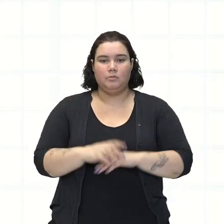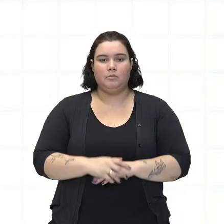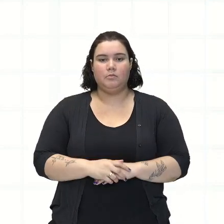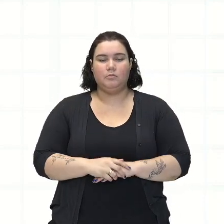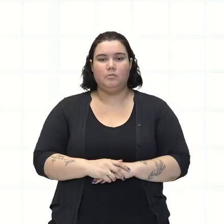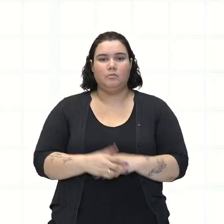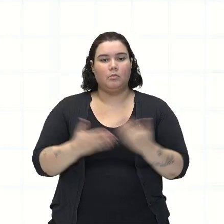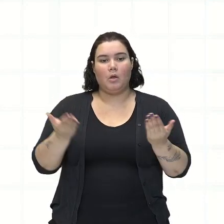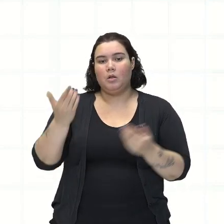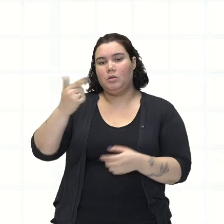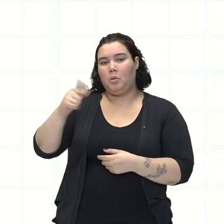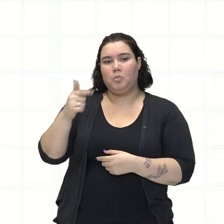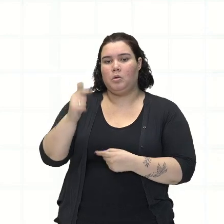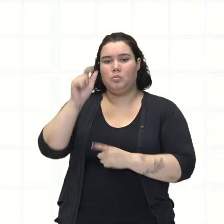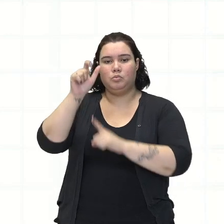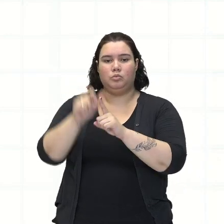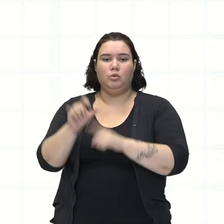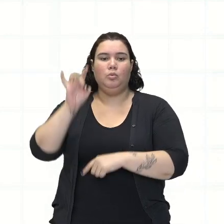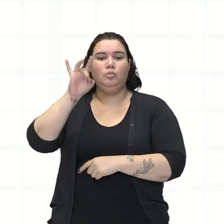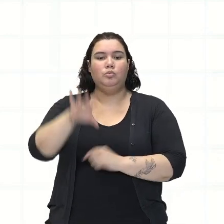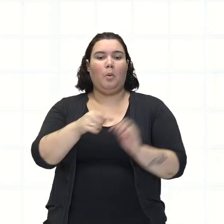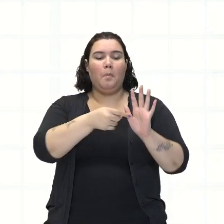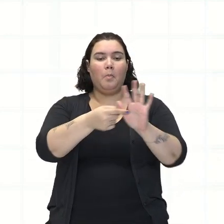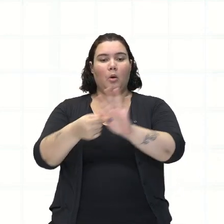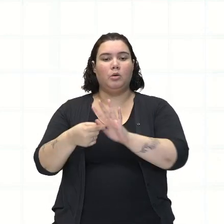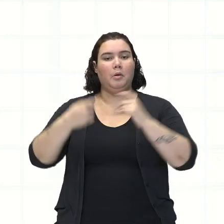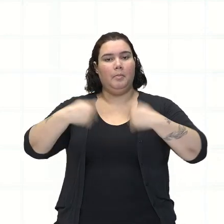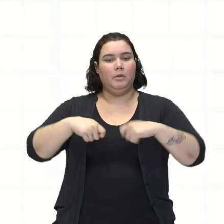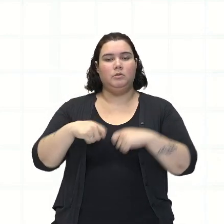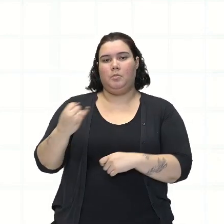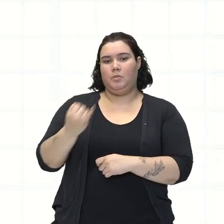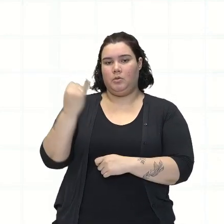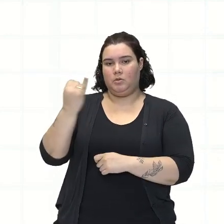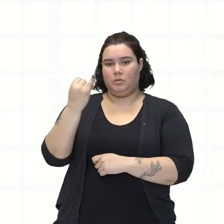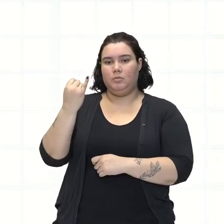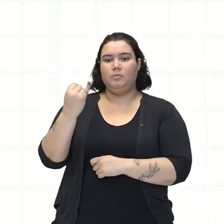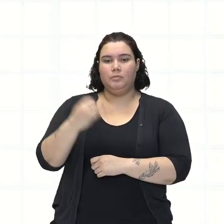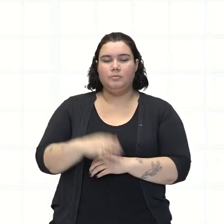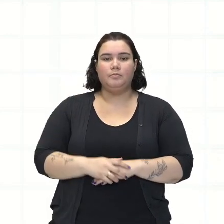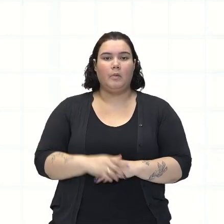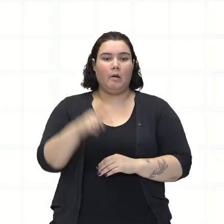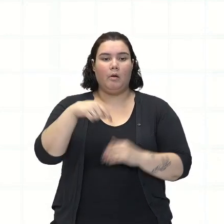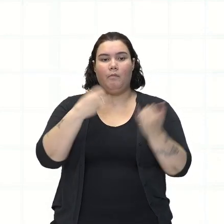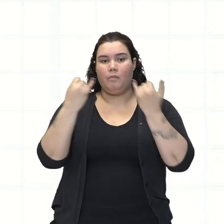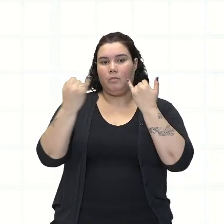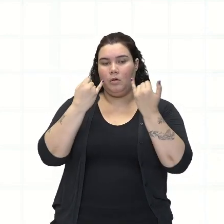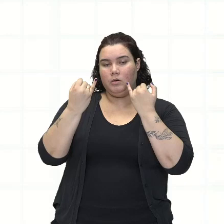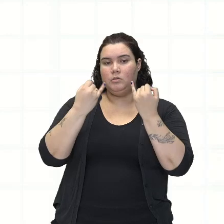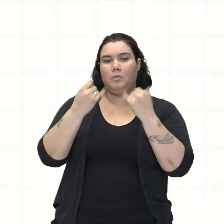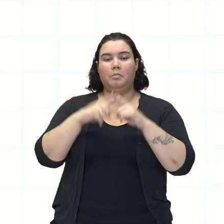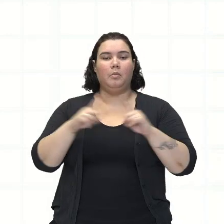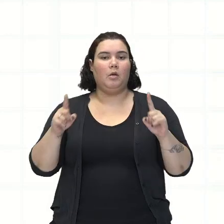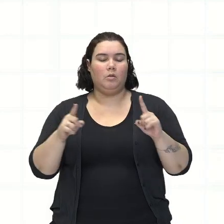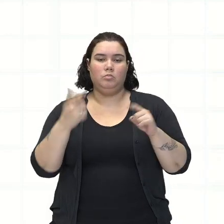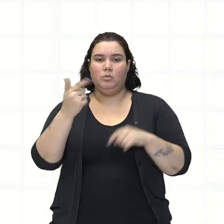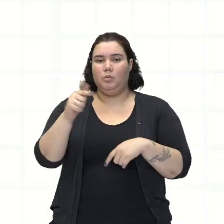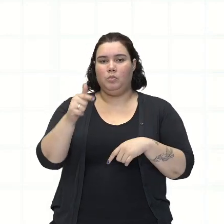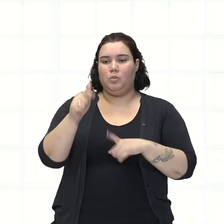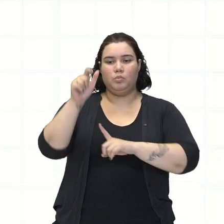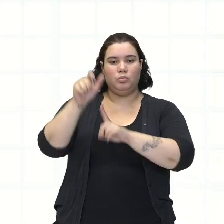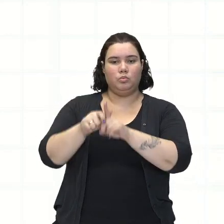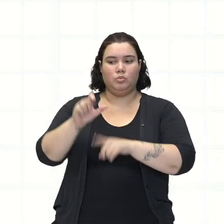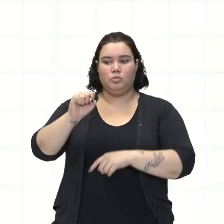atividades. Não há um sujeito específico, apenas a necessidade de destacar a importância. Tem essa informação, mas não tem o nosso